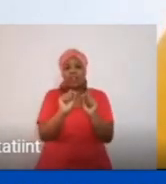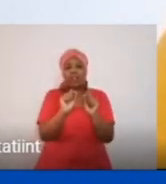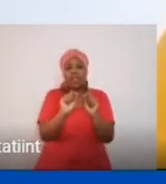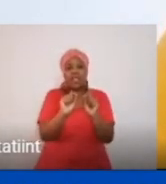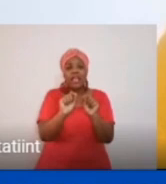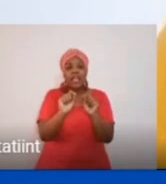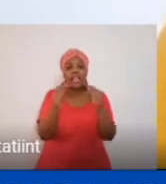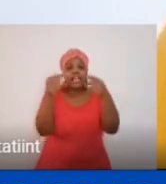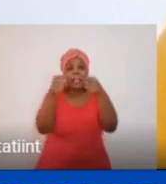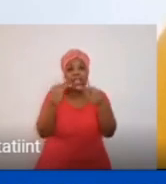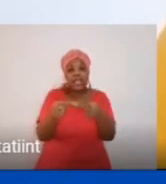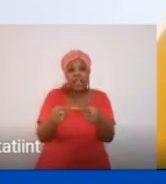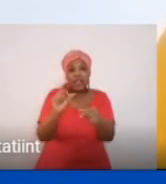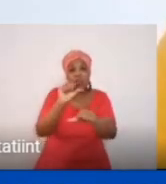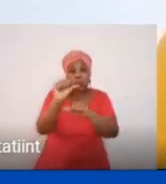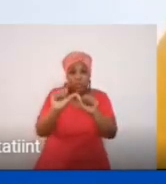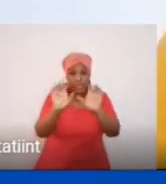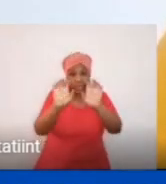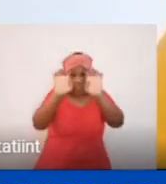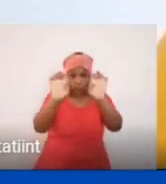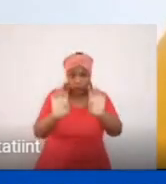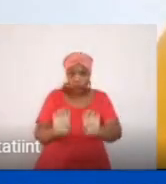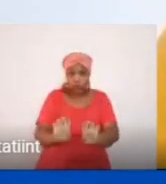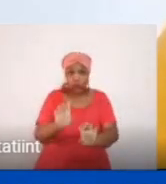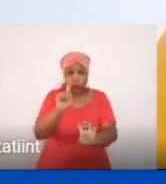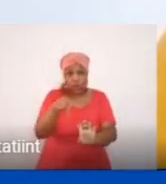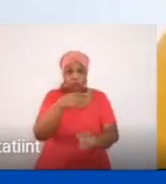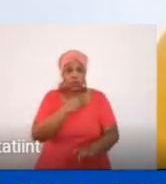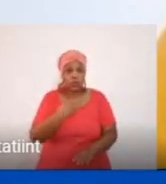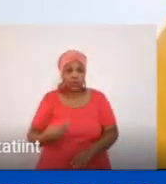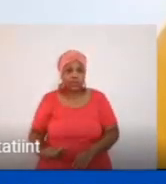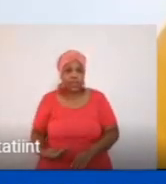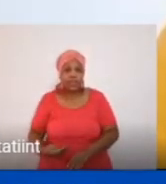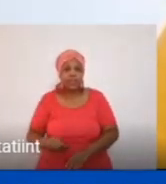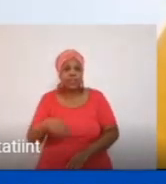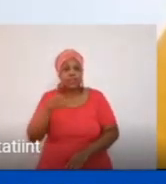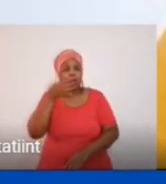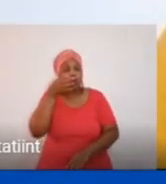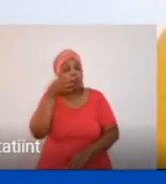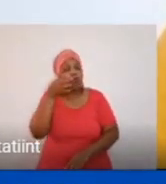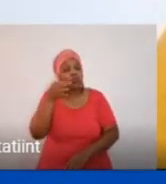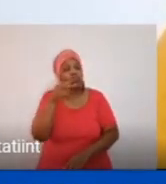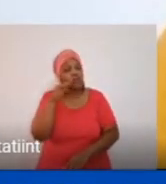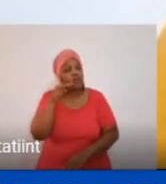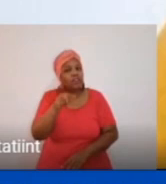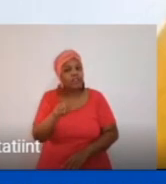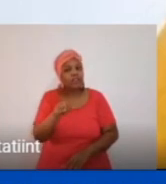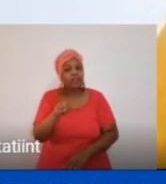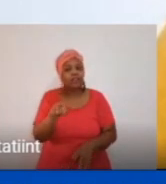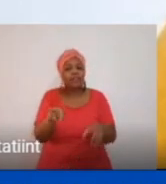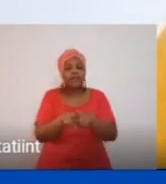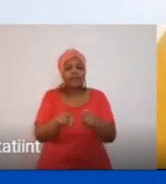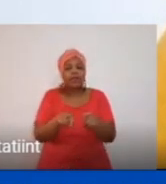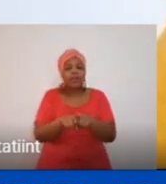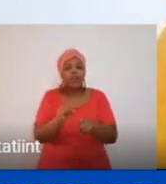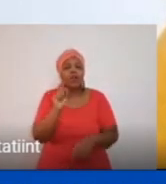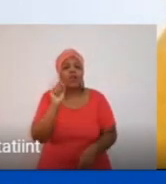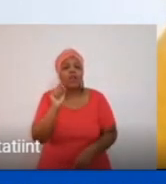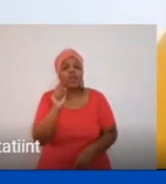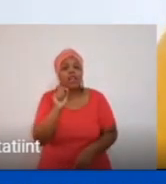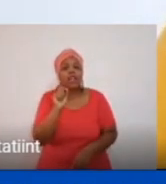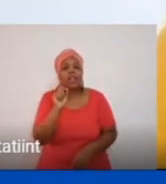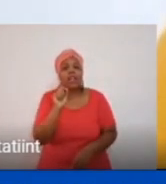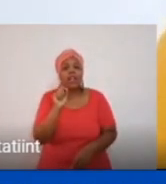propostas com mudanças estruturais, né? Então, do ponto de vista da política de drogas, eu acho que uma das